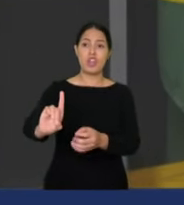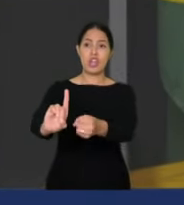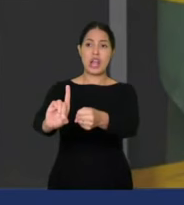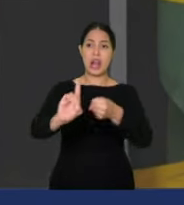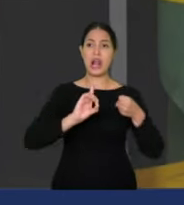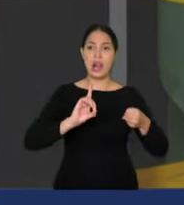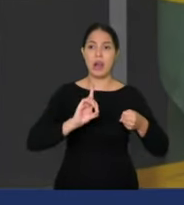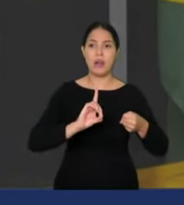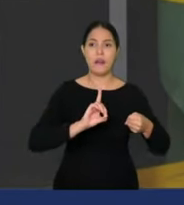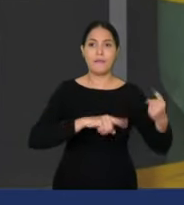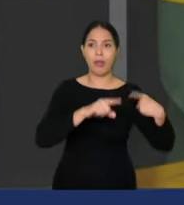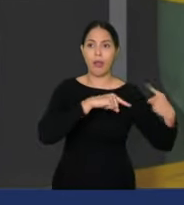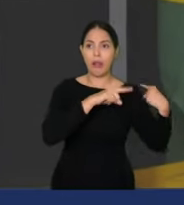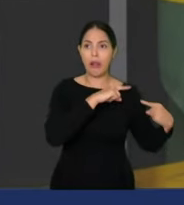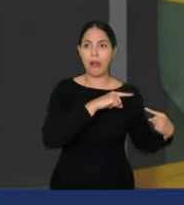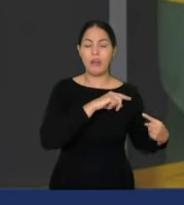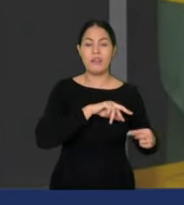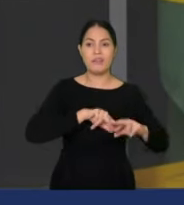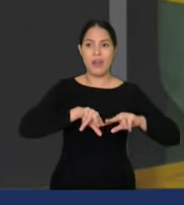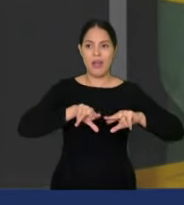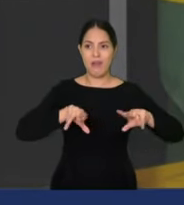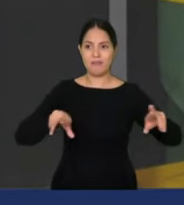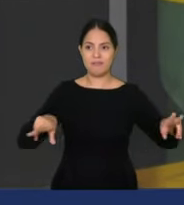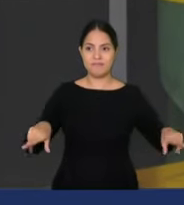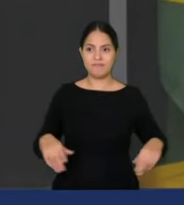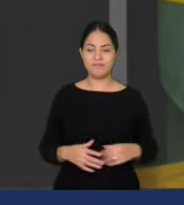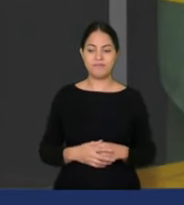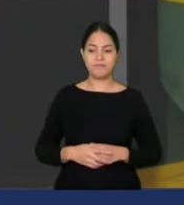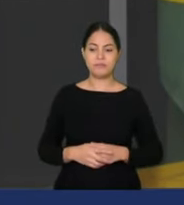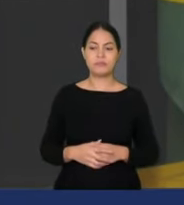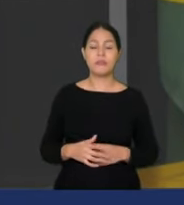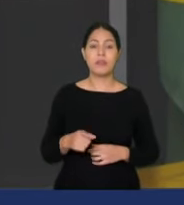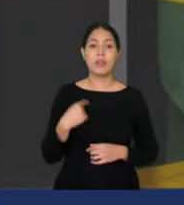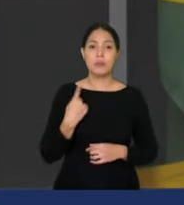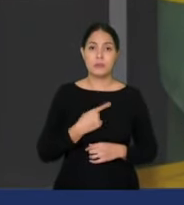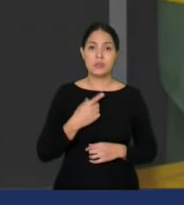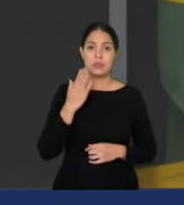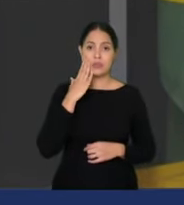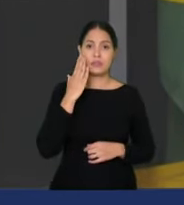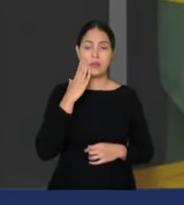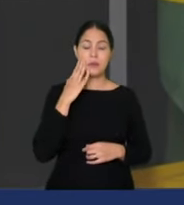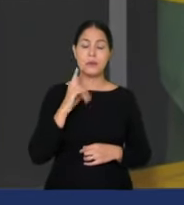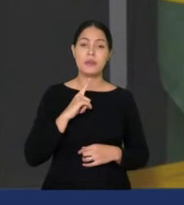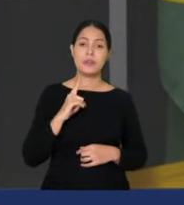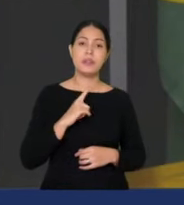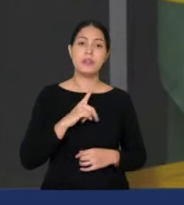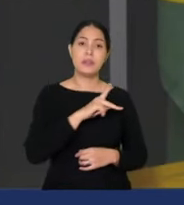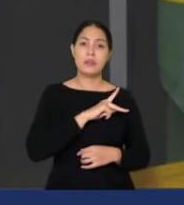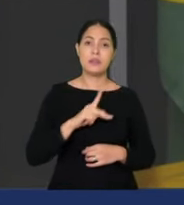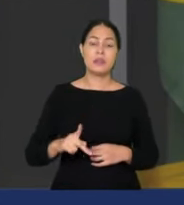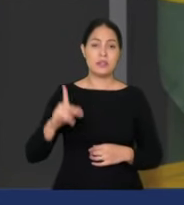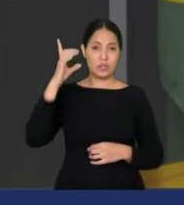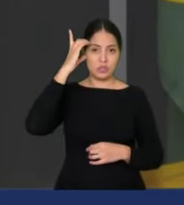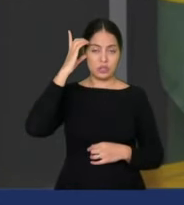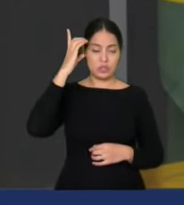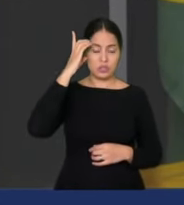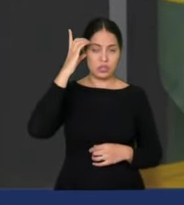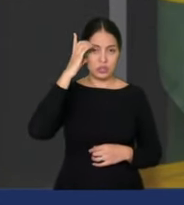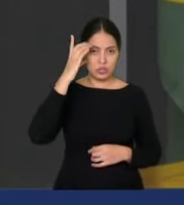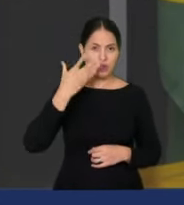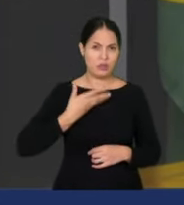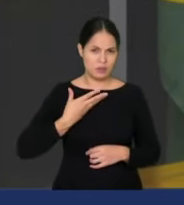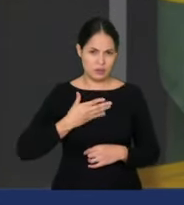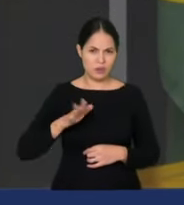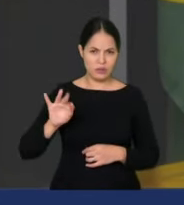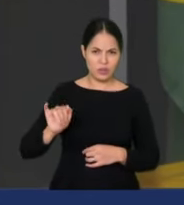o Brasil, por conta justamente do pré-sal, que como dizia e diz a presidenta Dilma Rousseff, companheira Fattorelli, que é